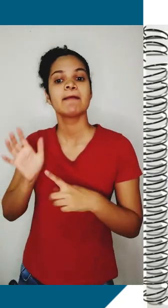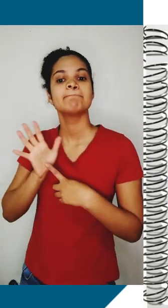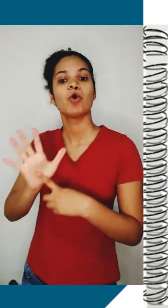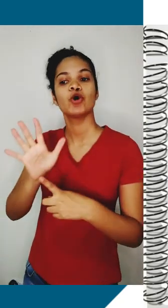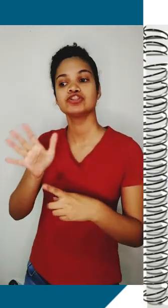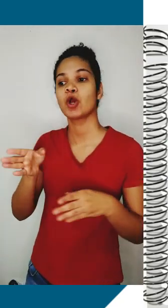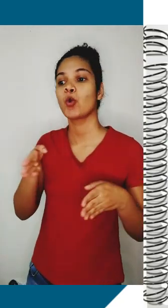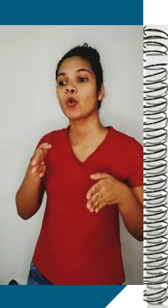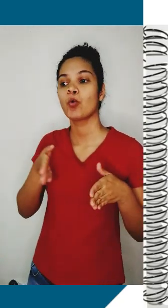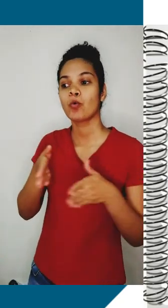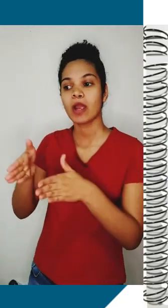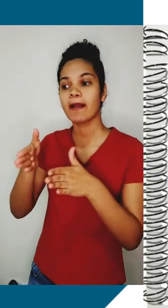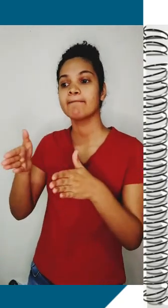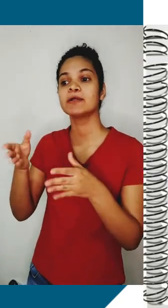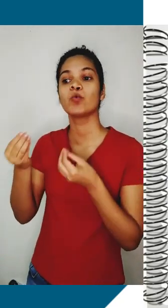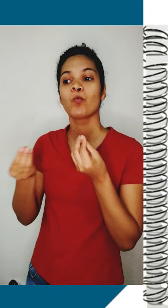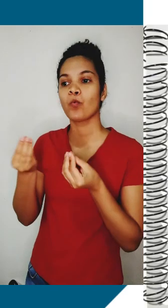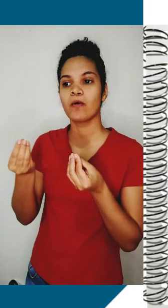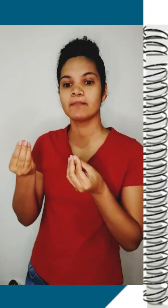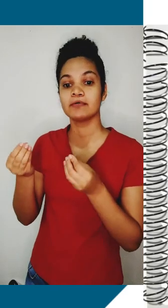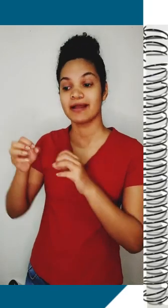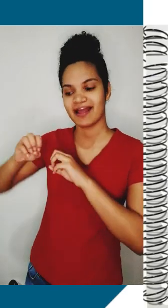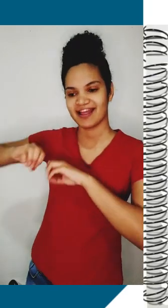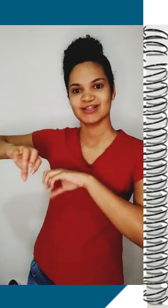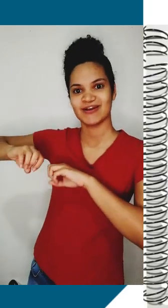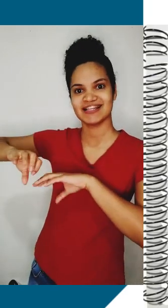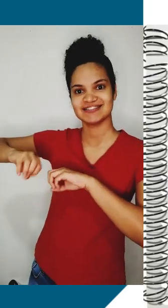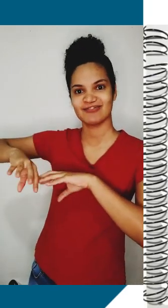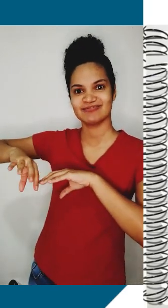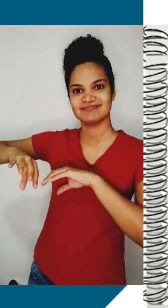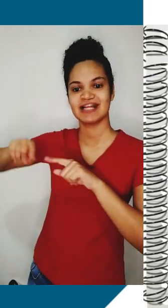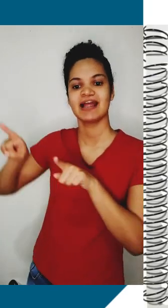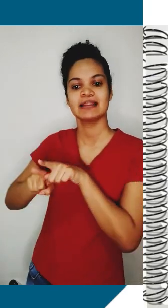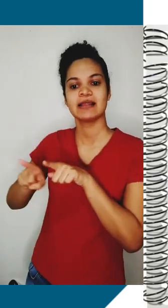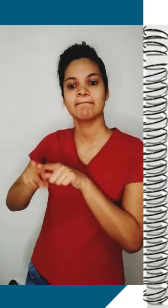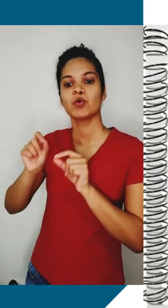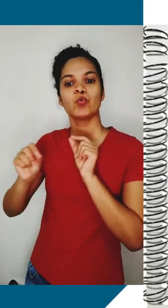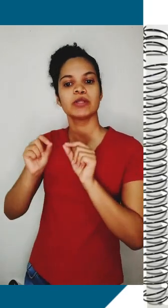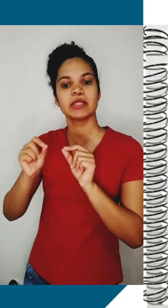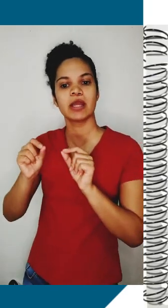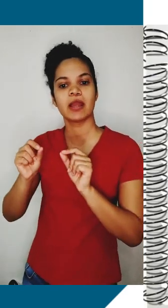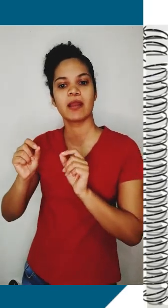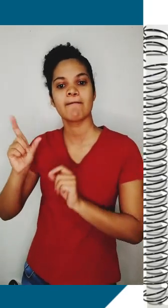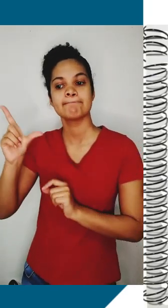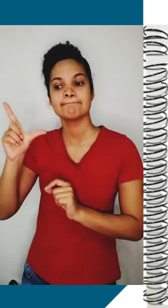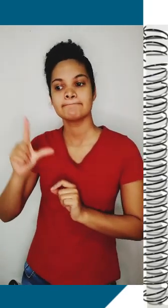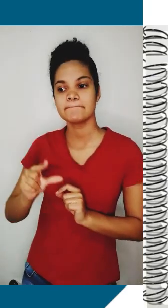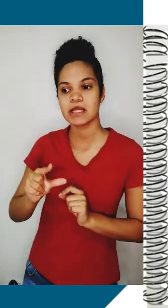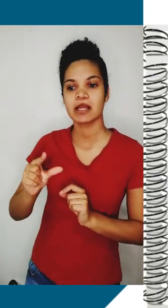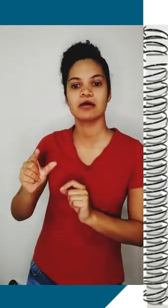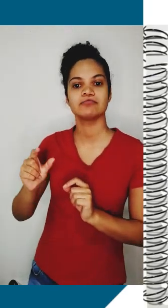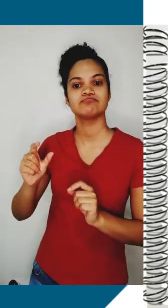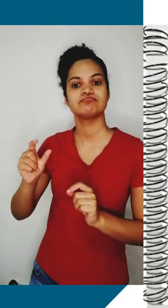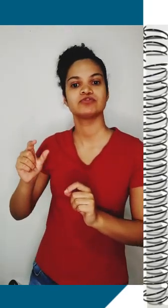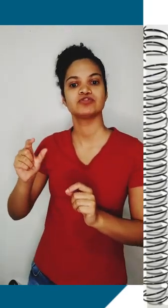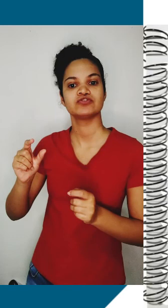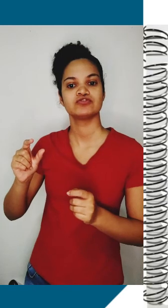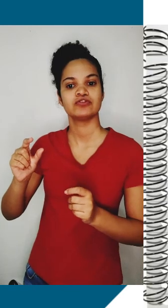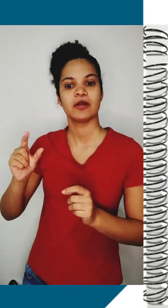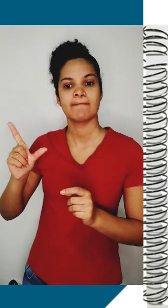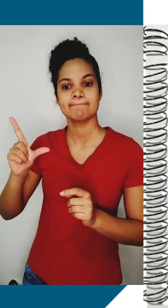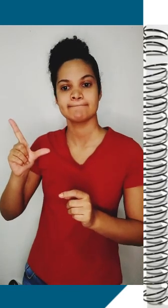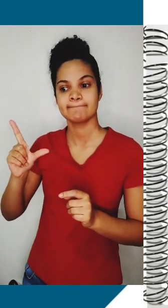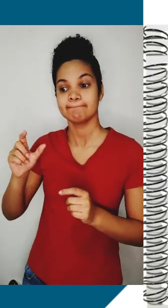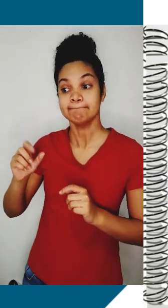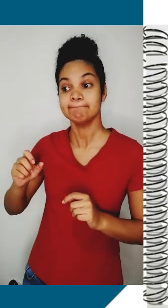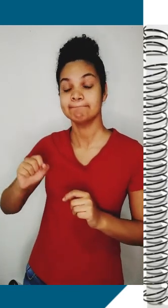de uma direção. Como isso pode acontecer? Com a educação, né? E com menos impunidade, né? Ou seja, maior